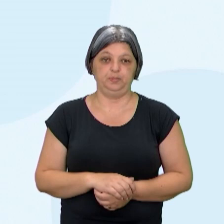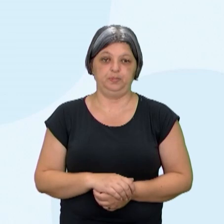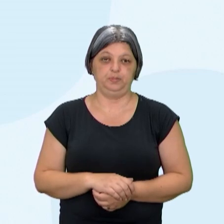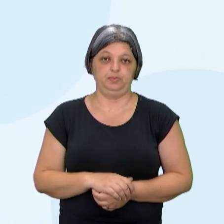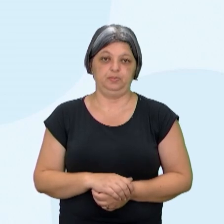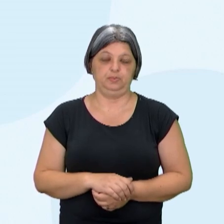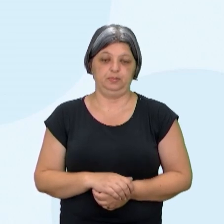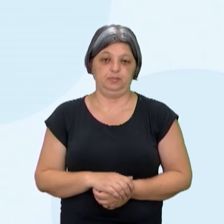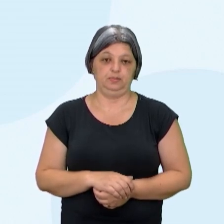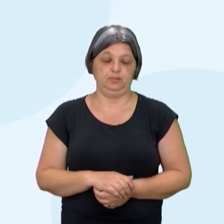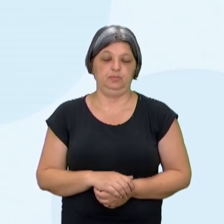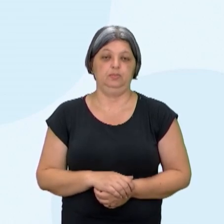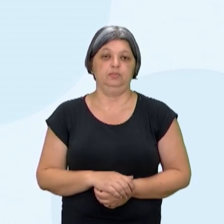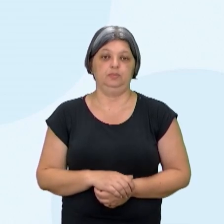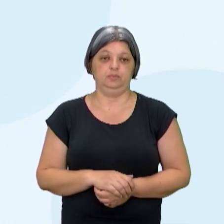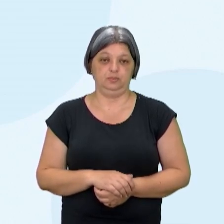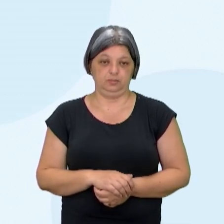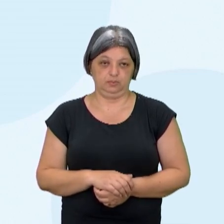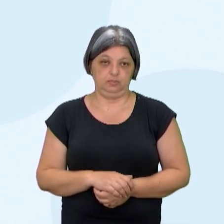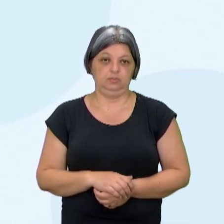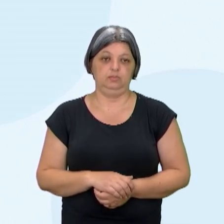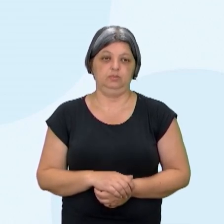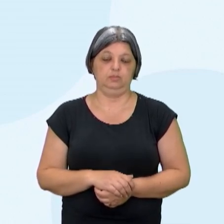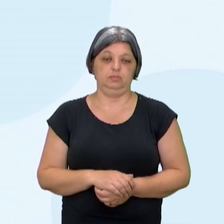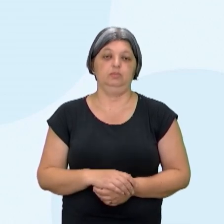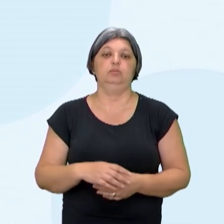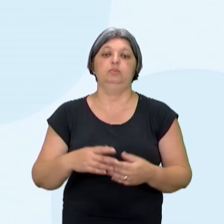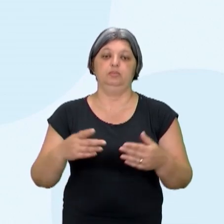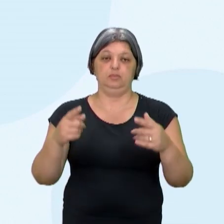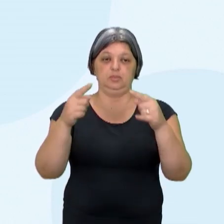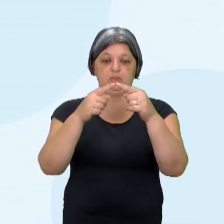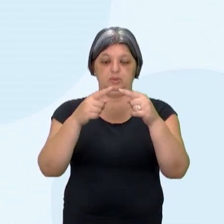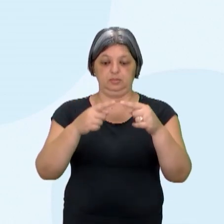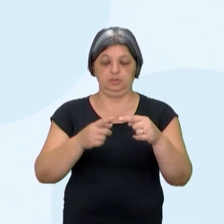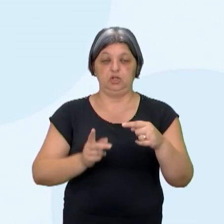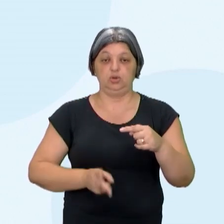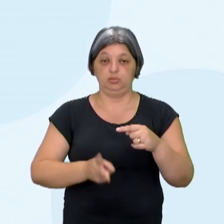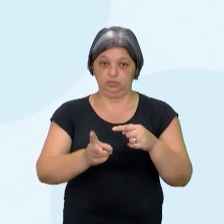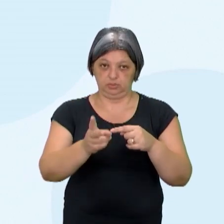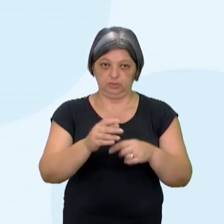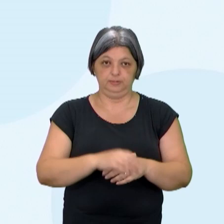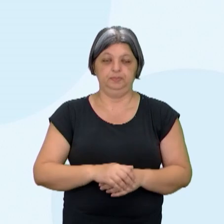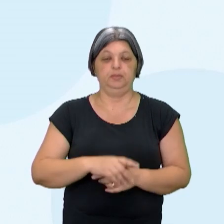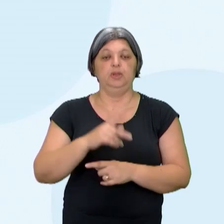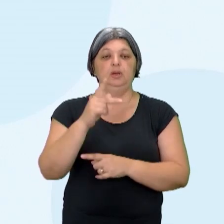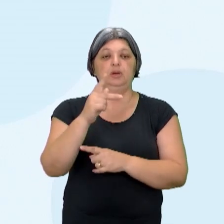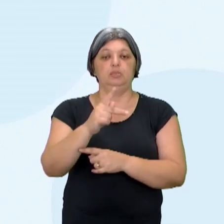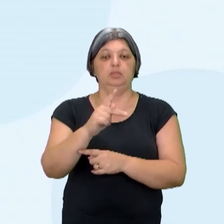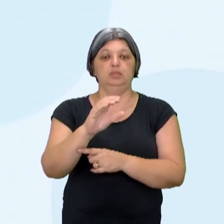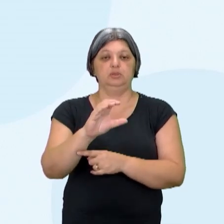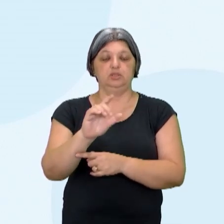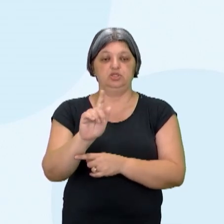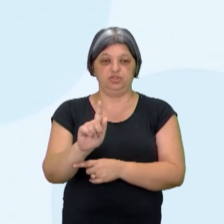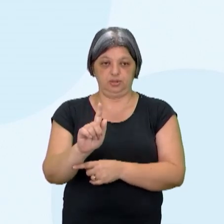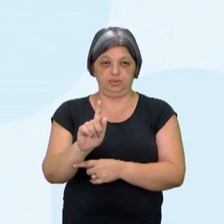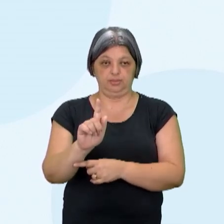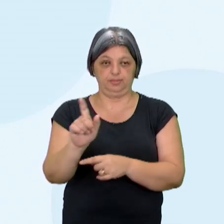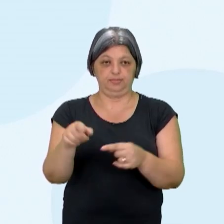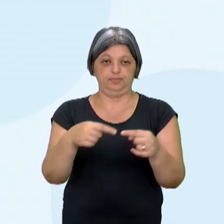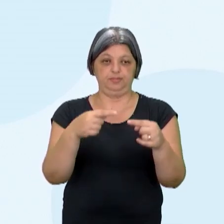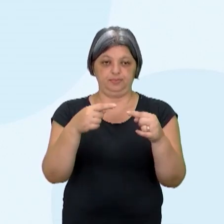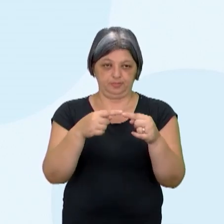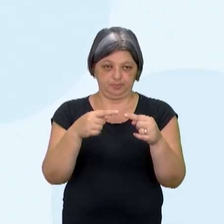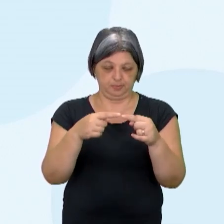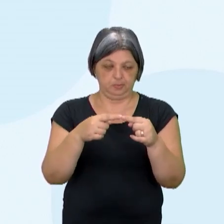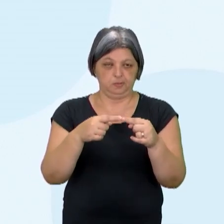E continuando, isso. No alinhamento vertical ainda, continuando, o PCG alinha com os professores da